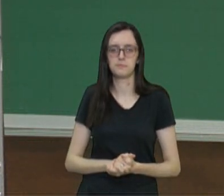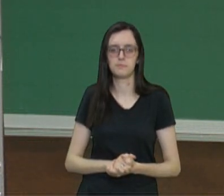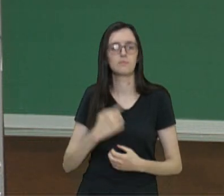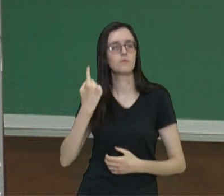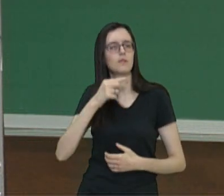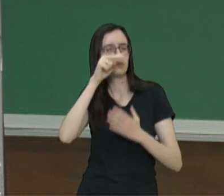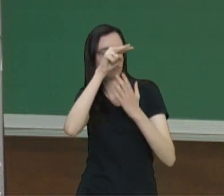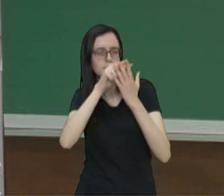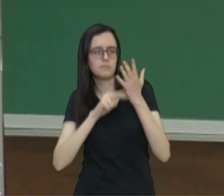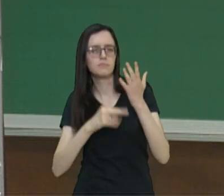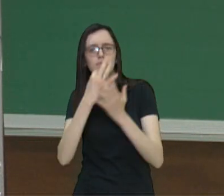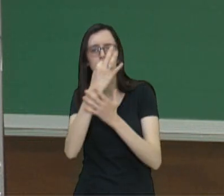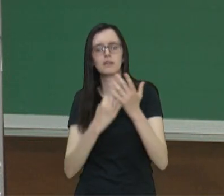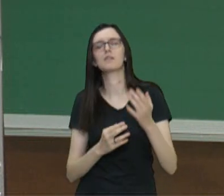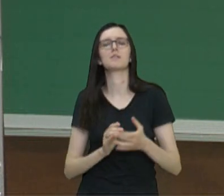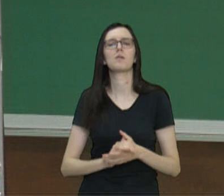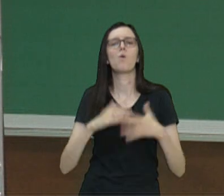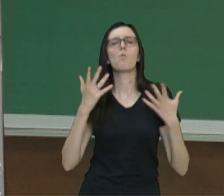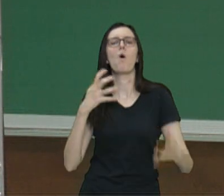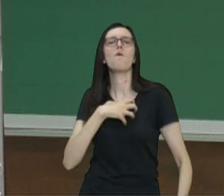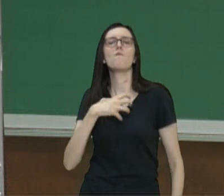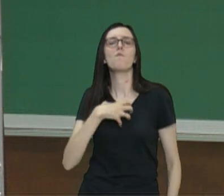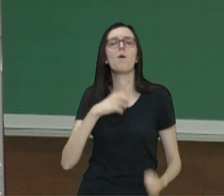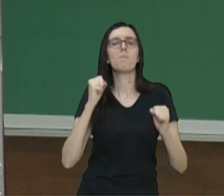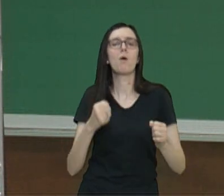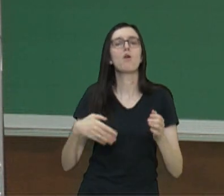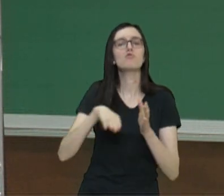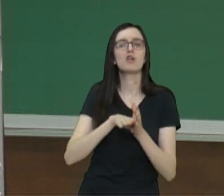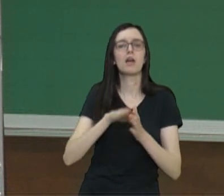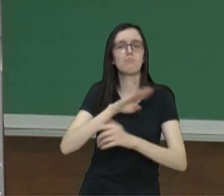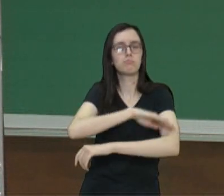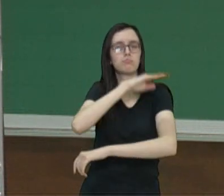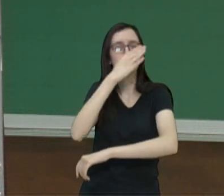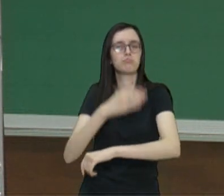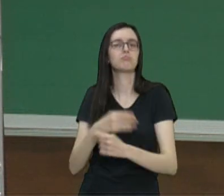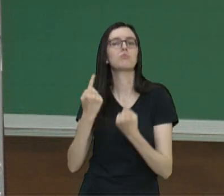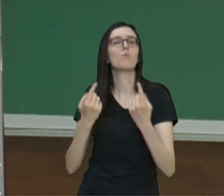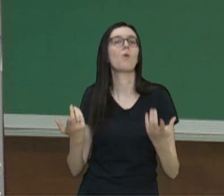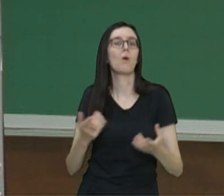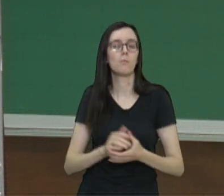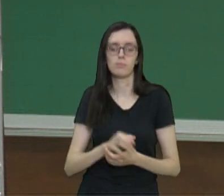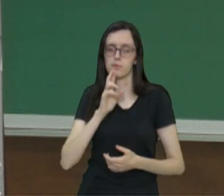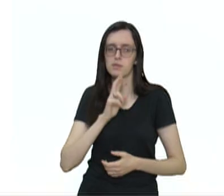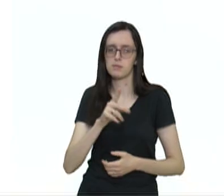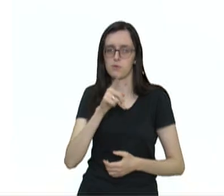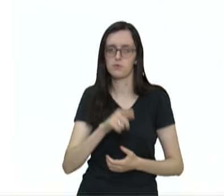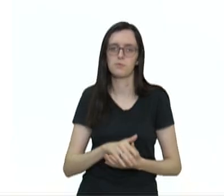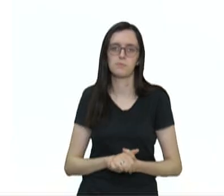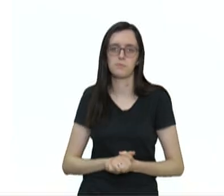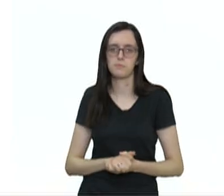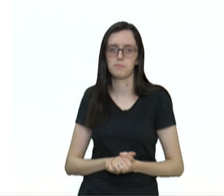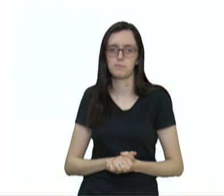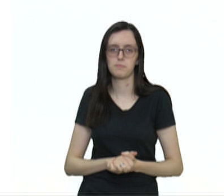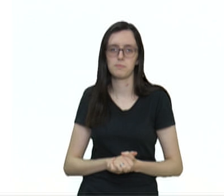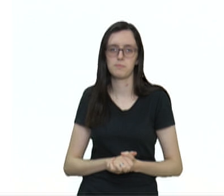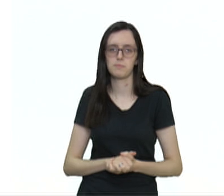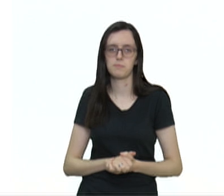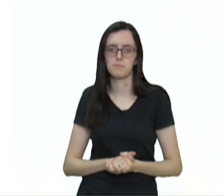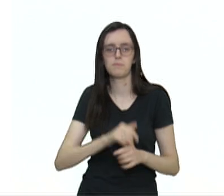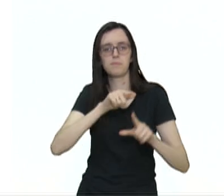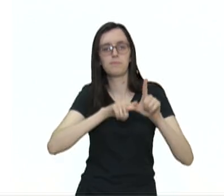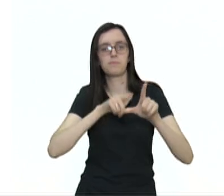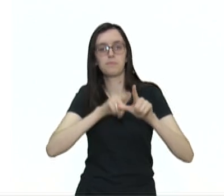lá no texto, quais são as formas que eu posso chegar no Corcovado? Responde aí. A